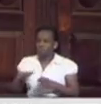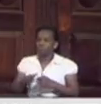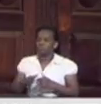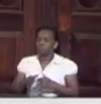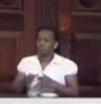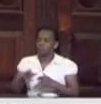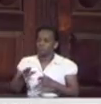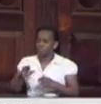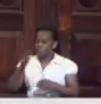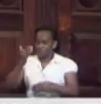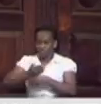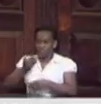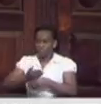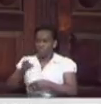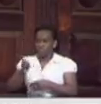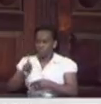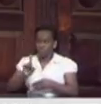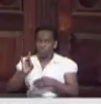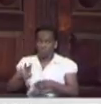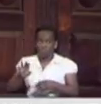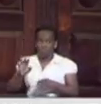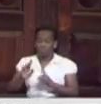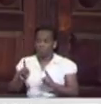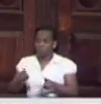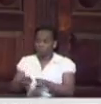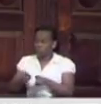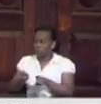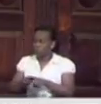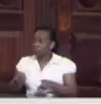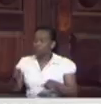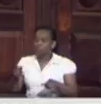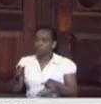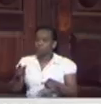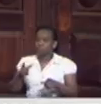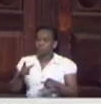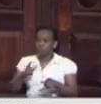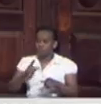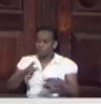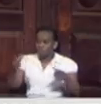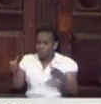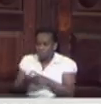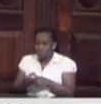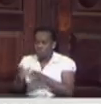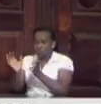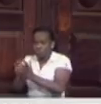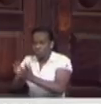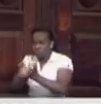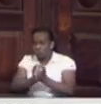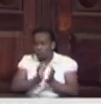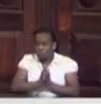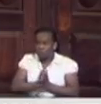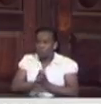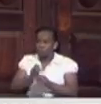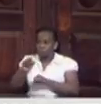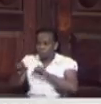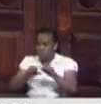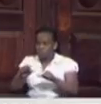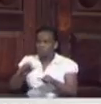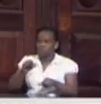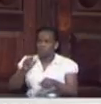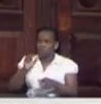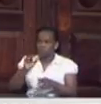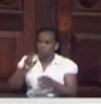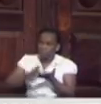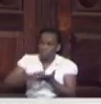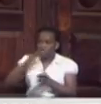para o fechamento apenas em si, mas a extinção de turmas, extinção de turnos, tudo isso vai